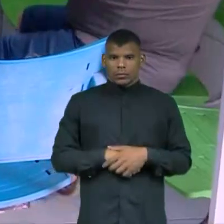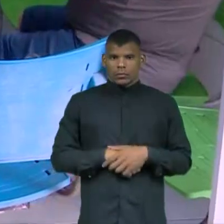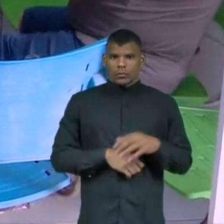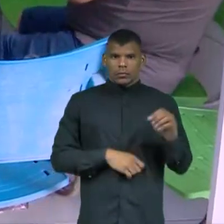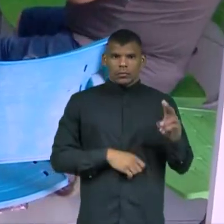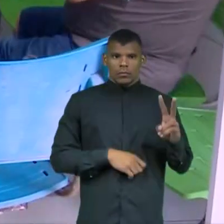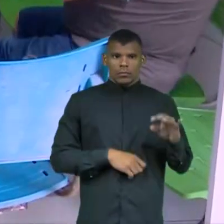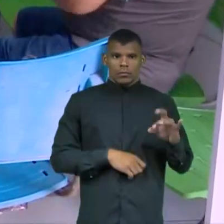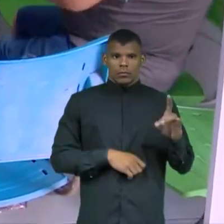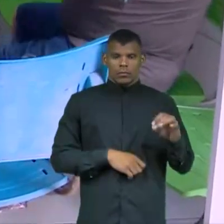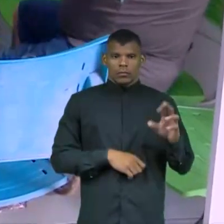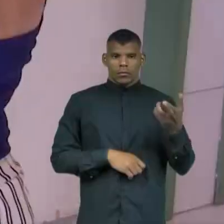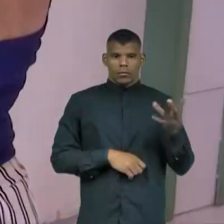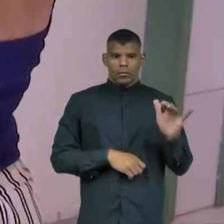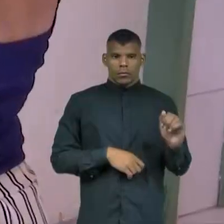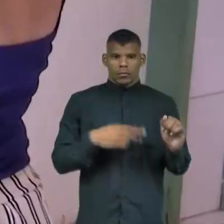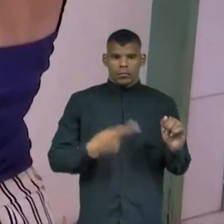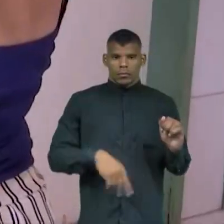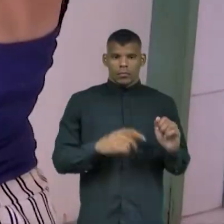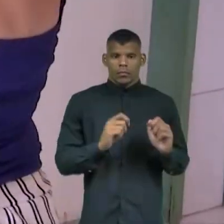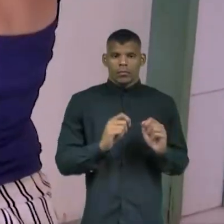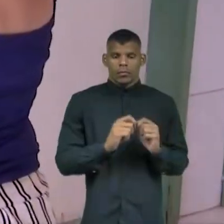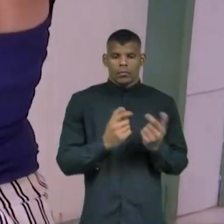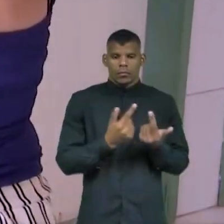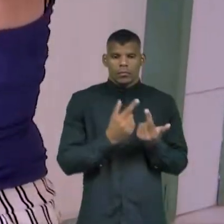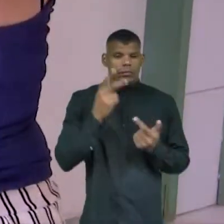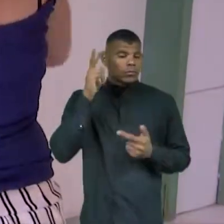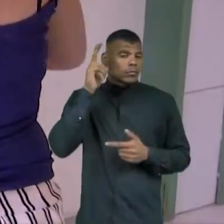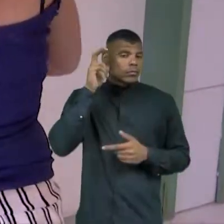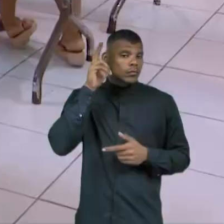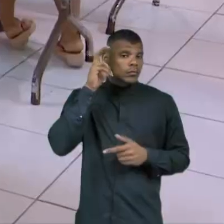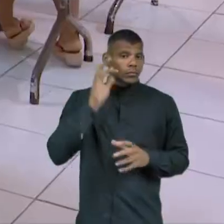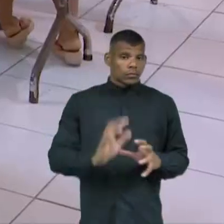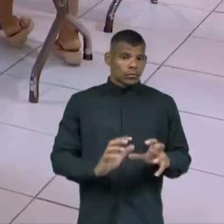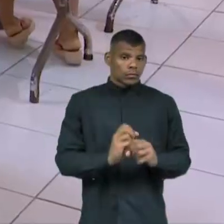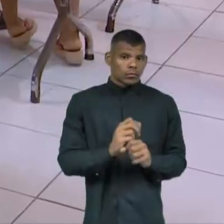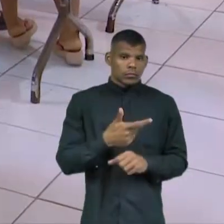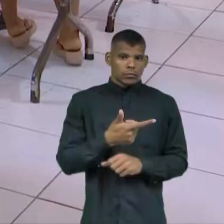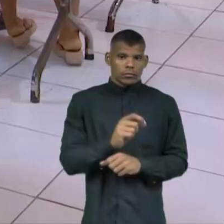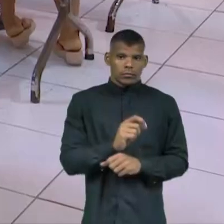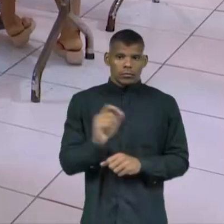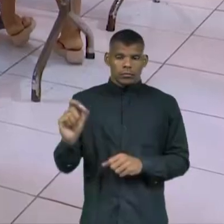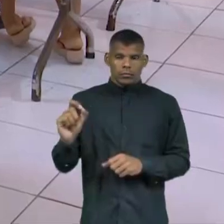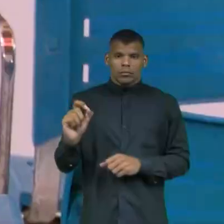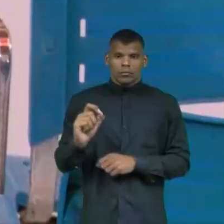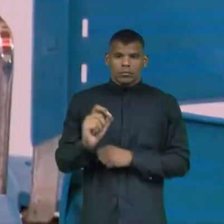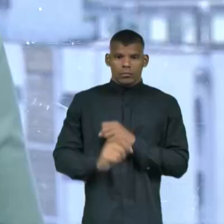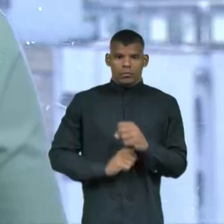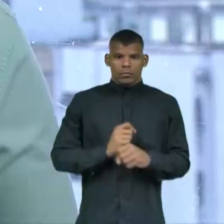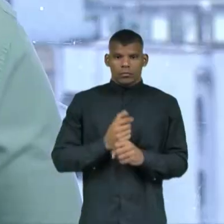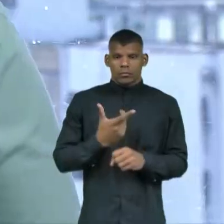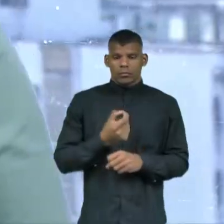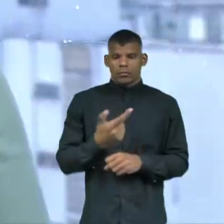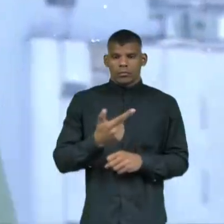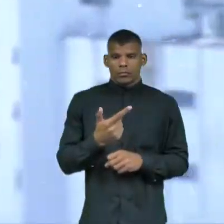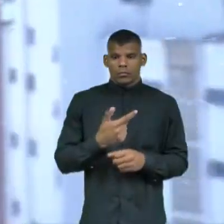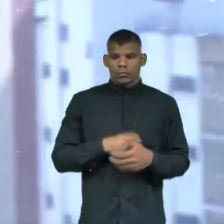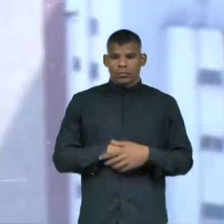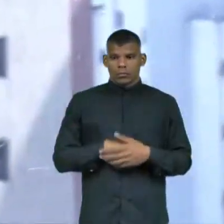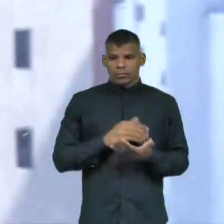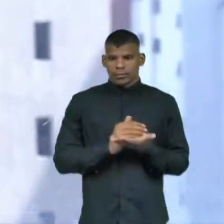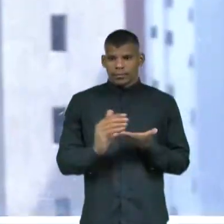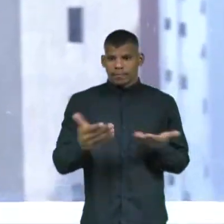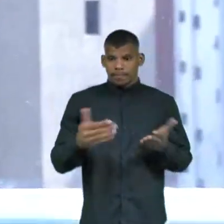da Assembleia Legislativa recebe mais de 200 manifestações em 2022. Começa agora o